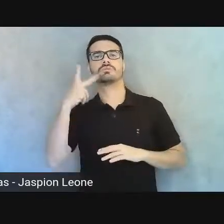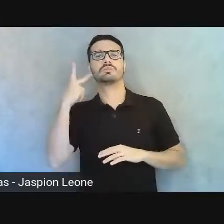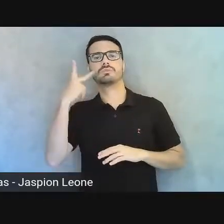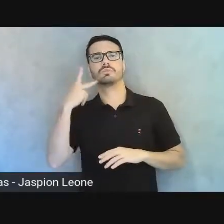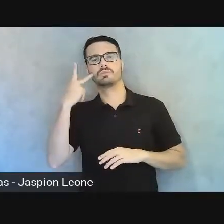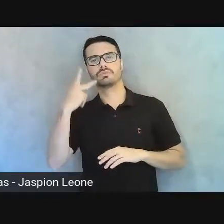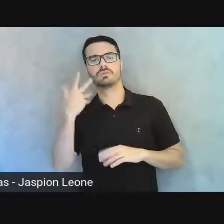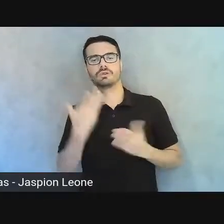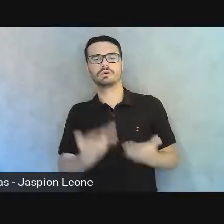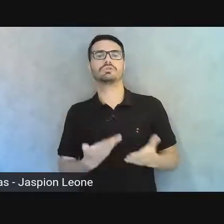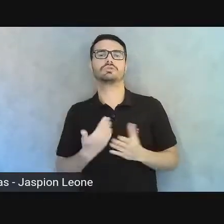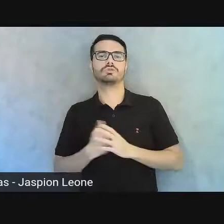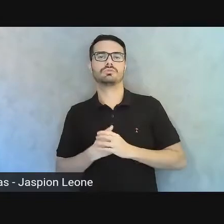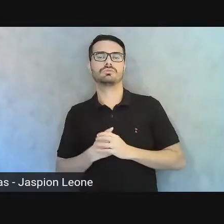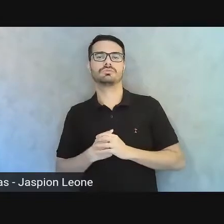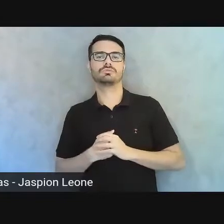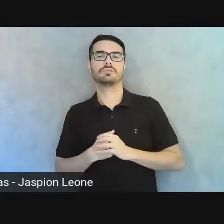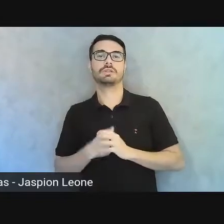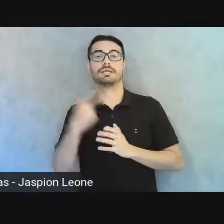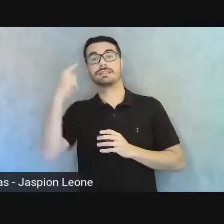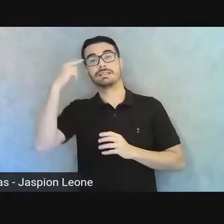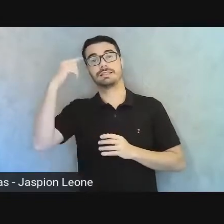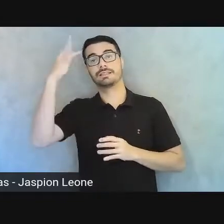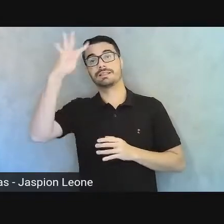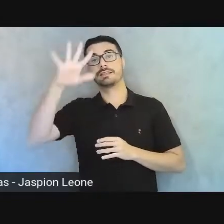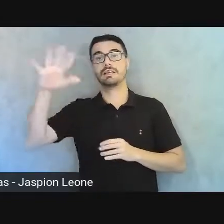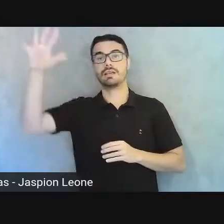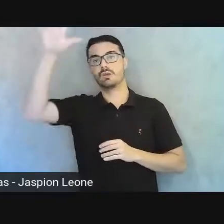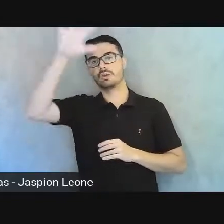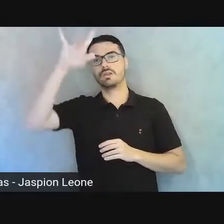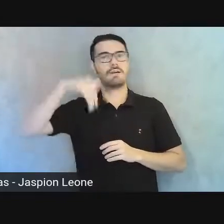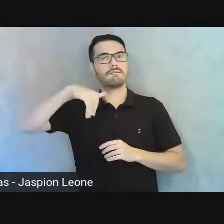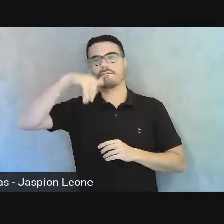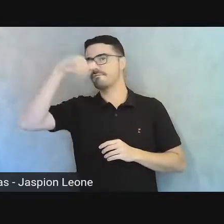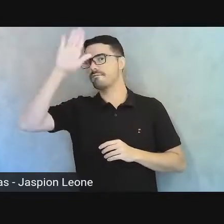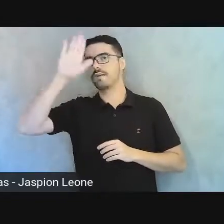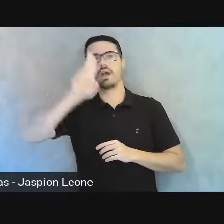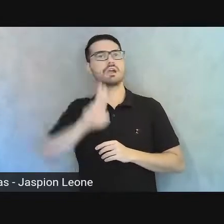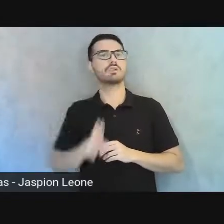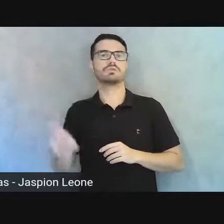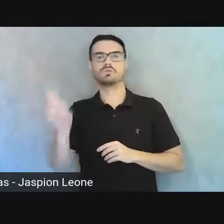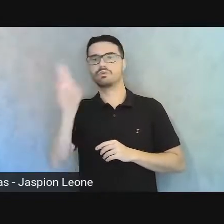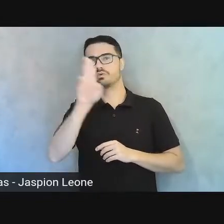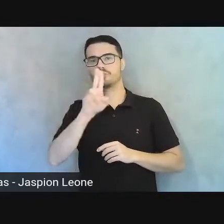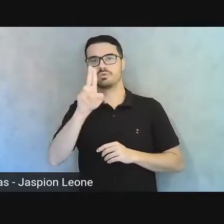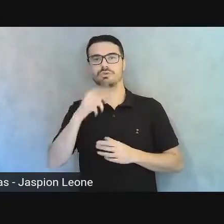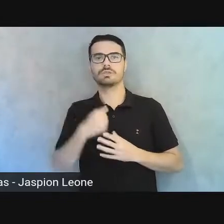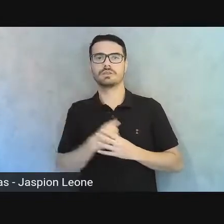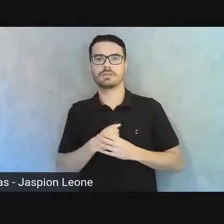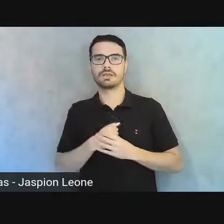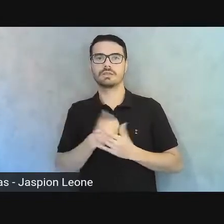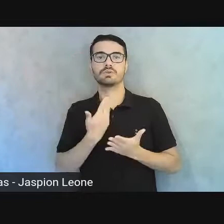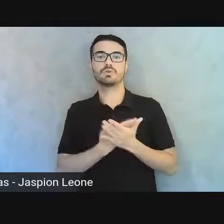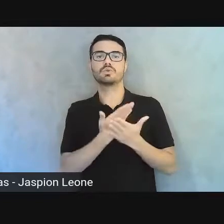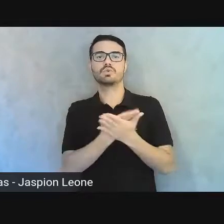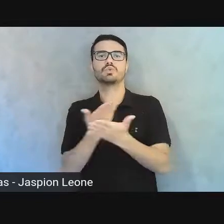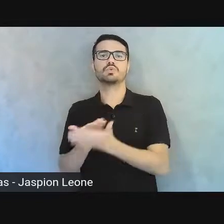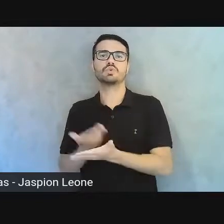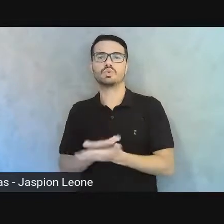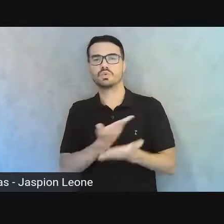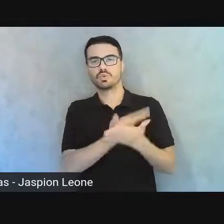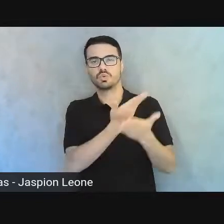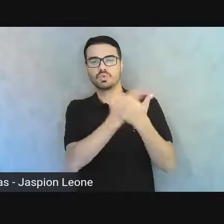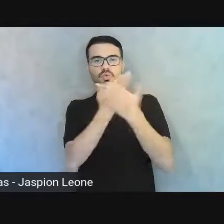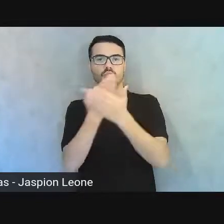legislativo. Vale dizer que essa teoria é a mais amplamente utilizada nos estudos legislativos dos